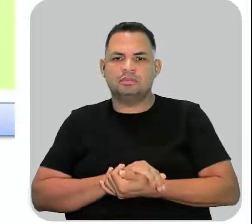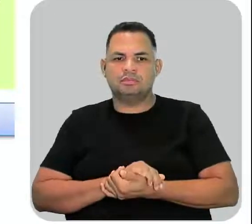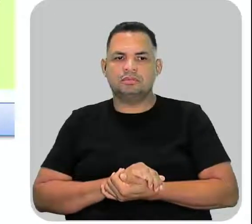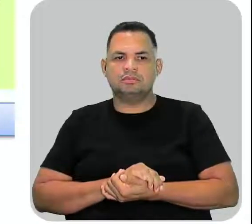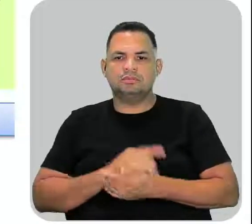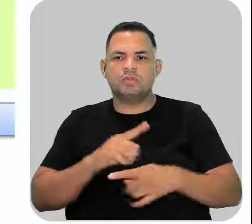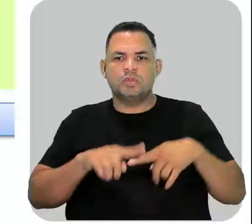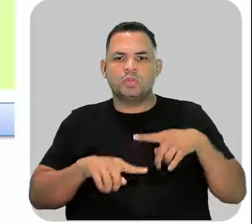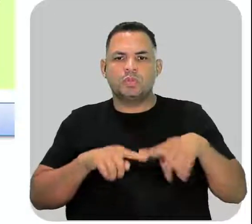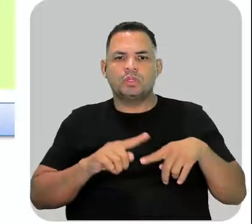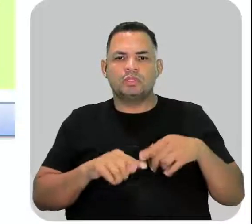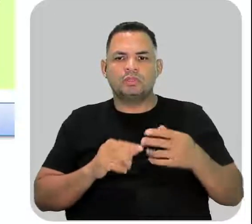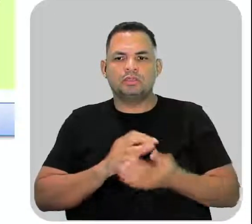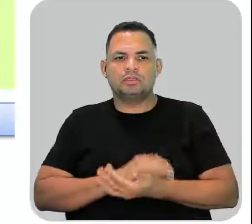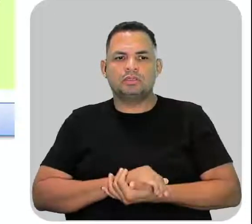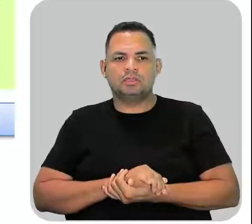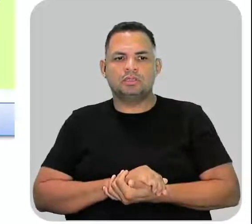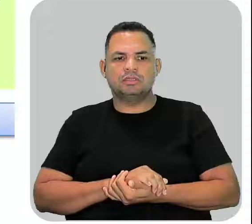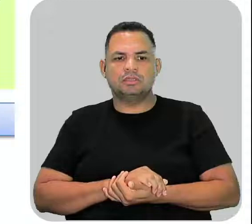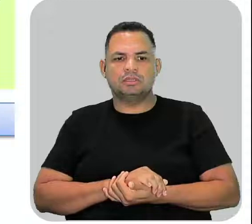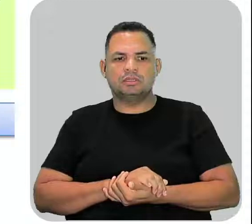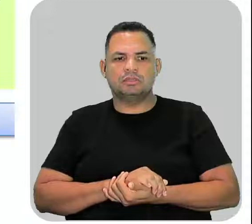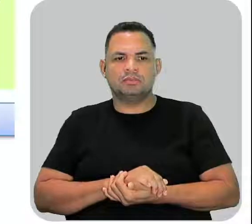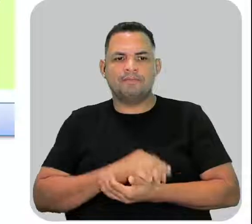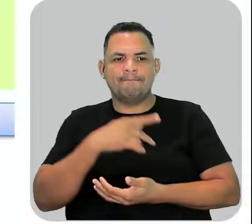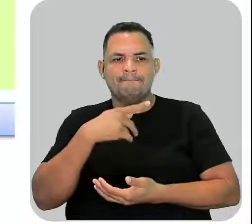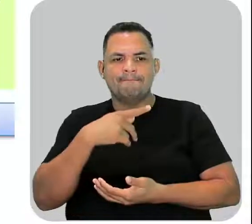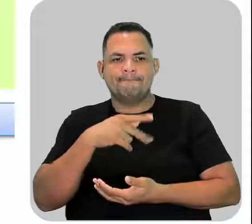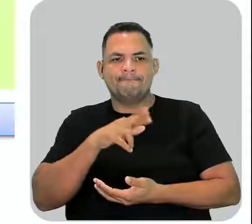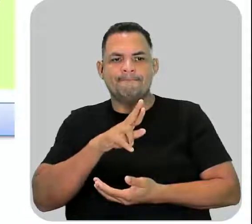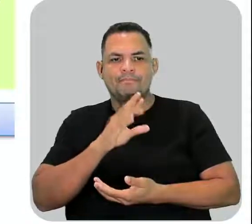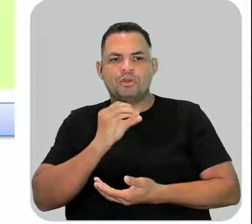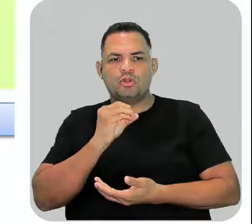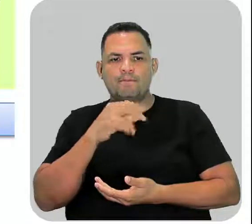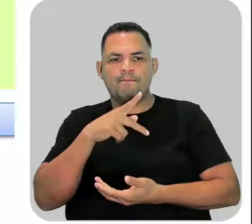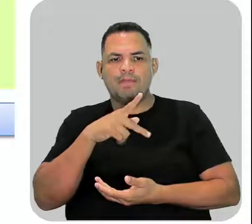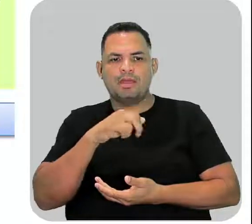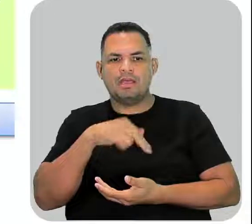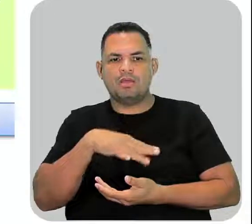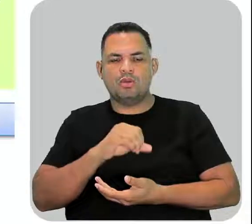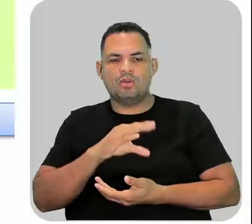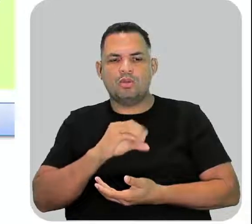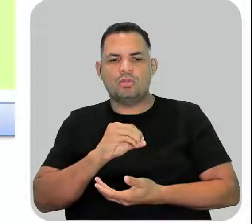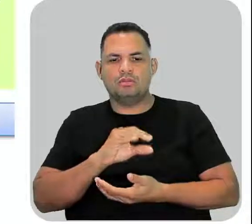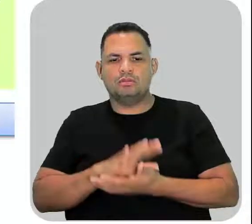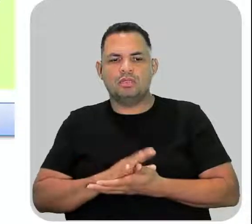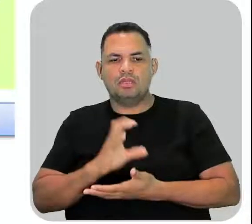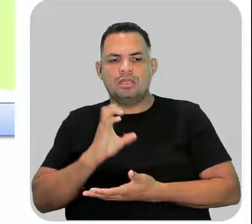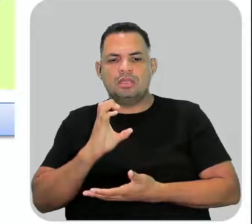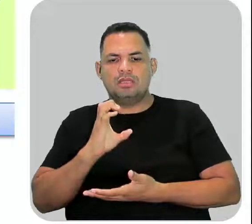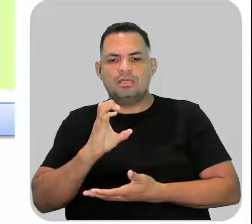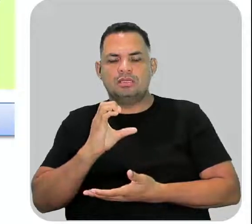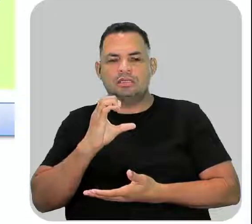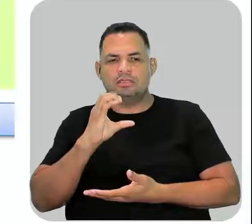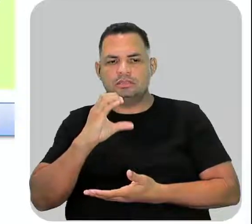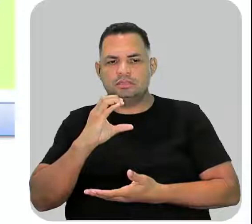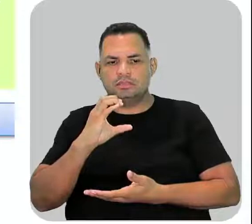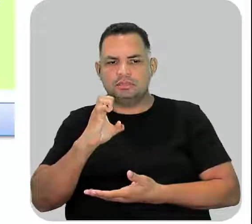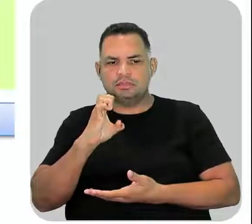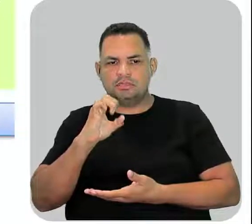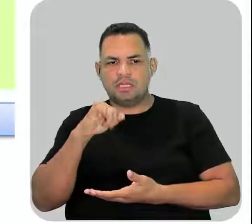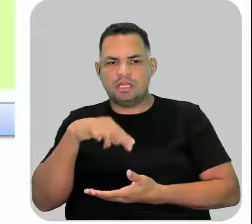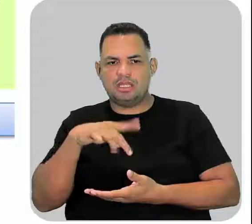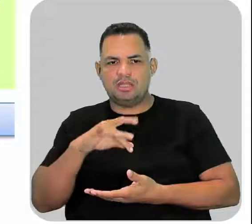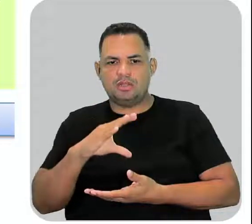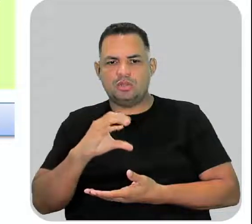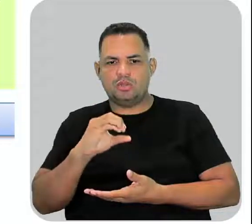tendo como produto formado a propanona, ou seja, uma cetona. Quando a gente